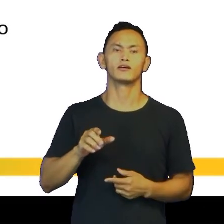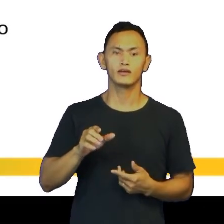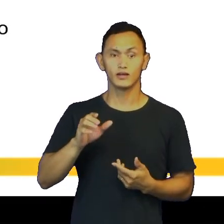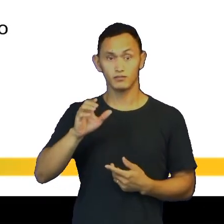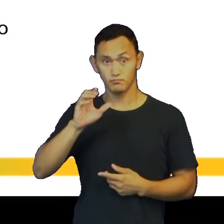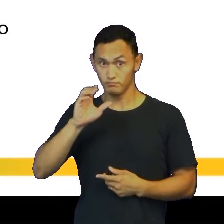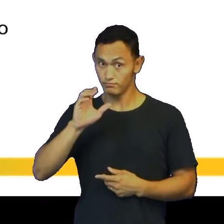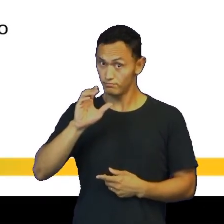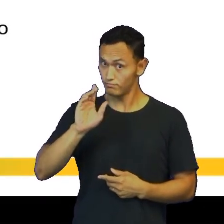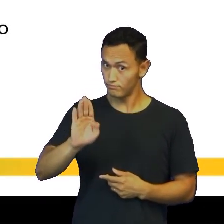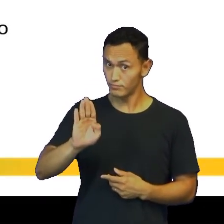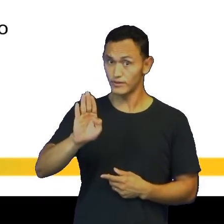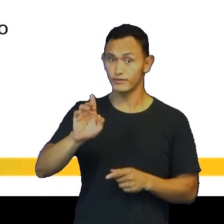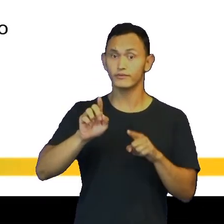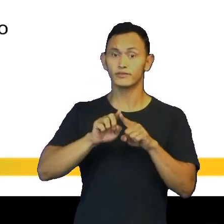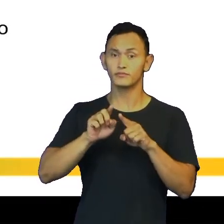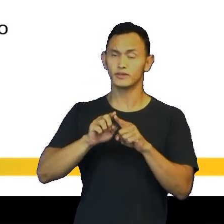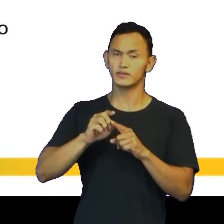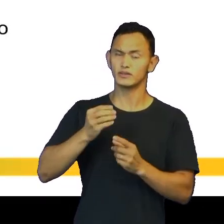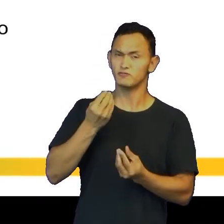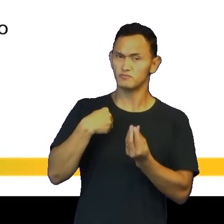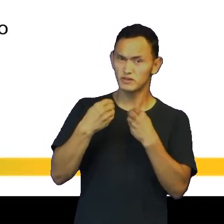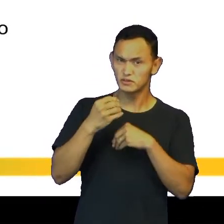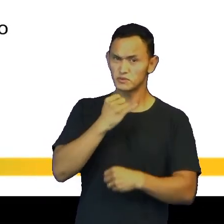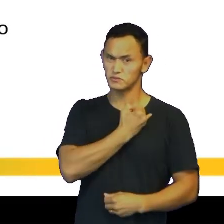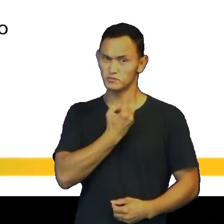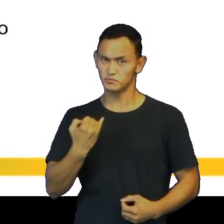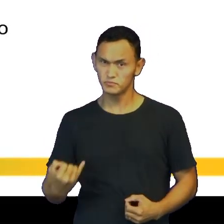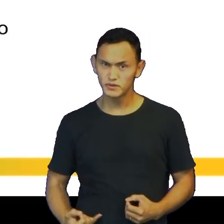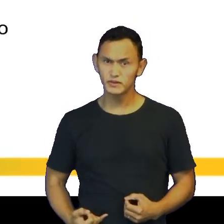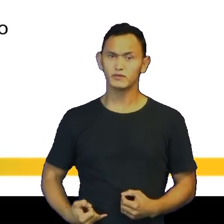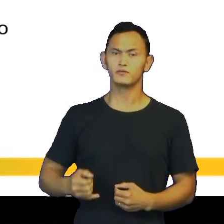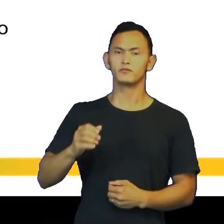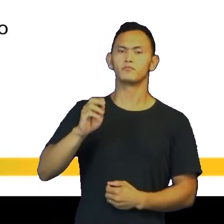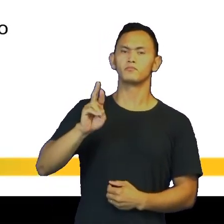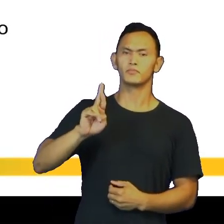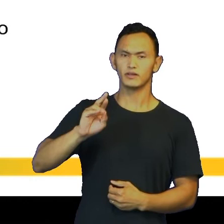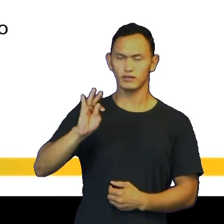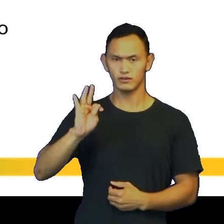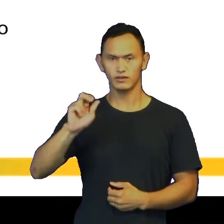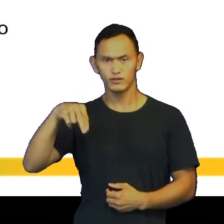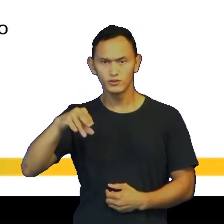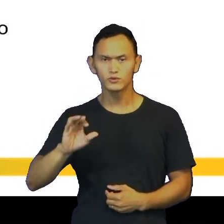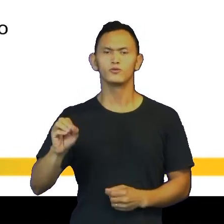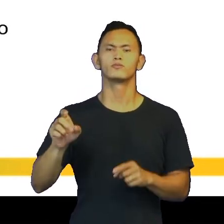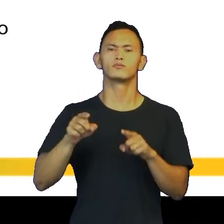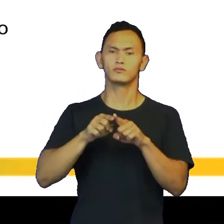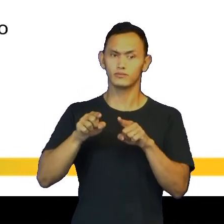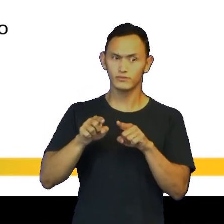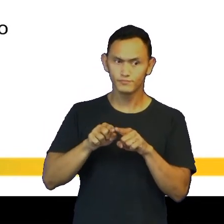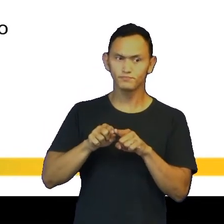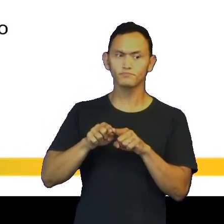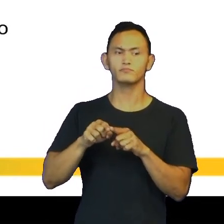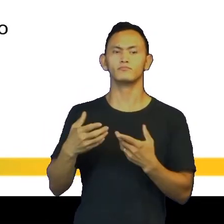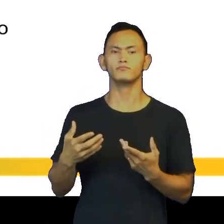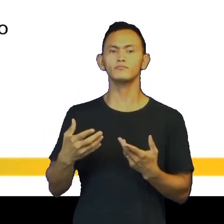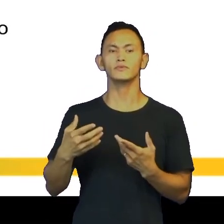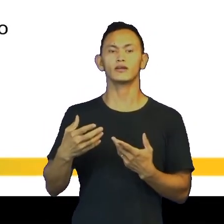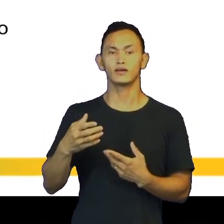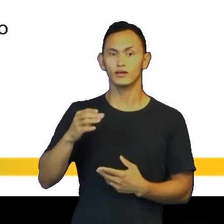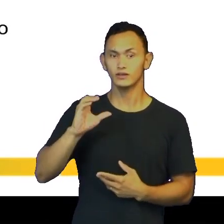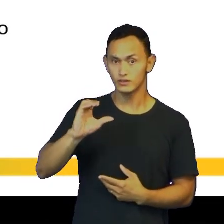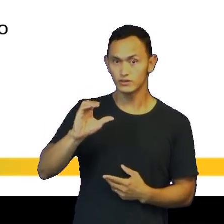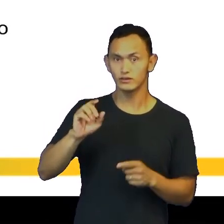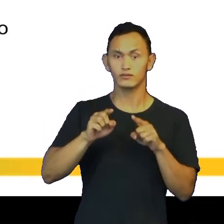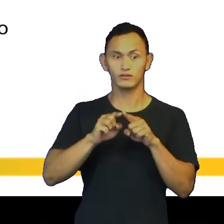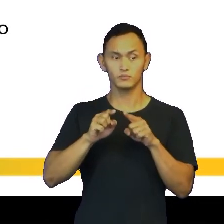letra b o enfraquecimento do império britânico a grande depressão e a corrida nuclear letra c